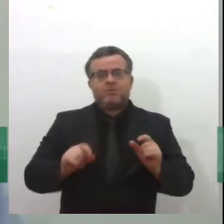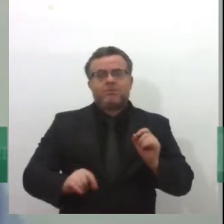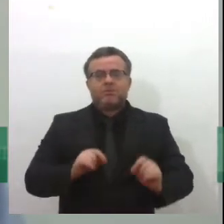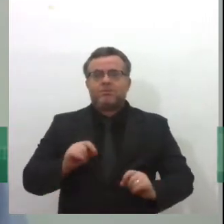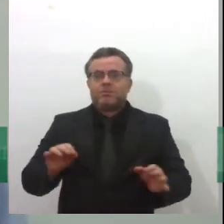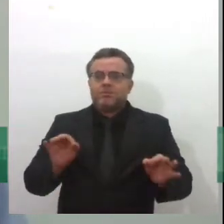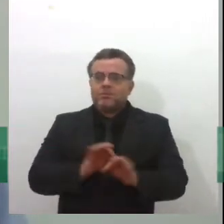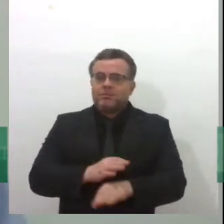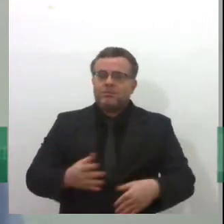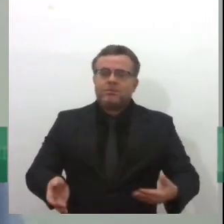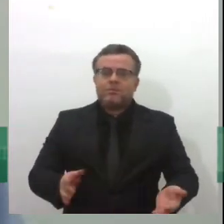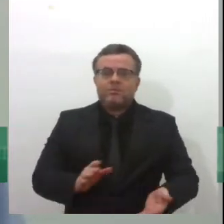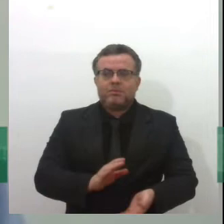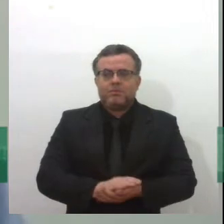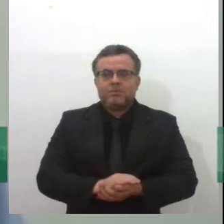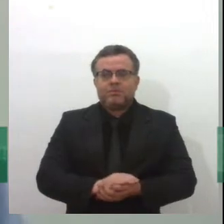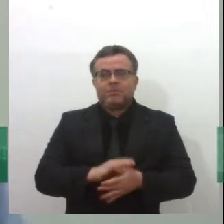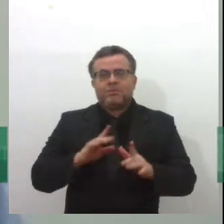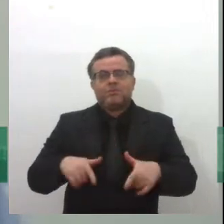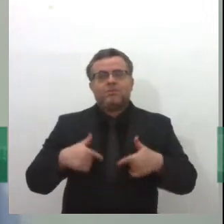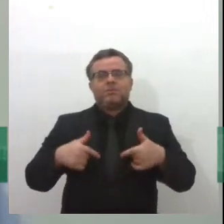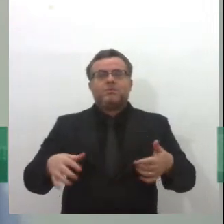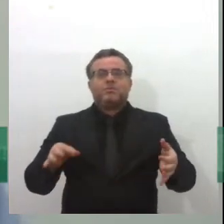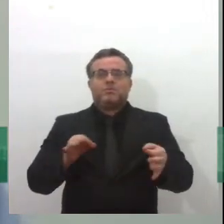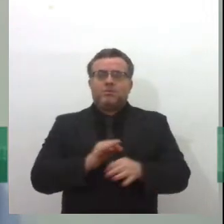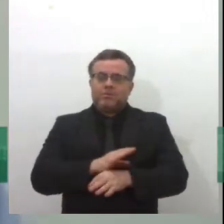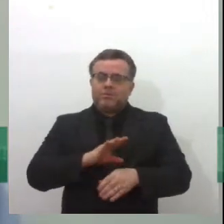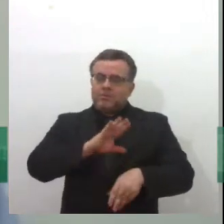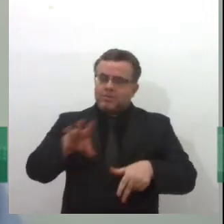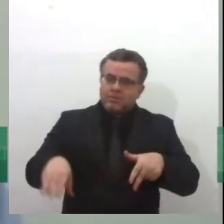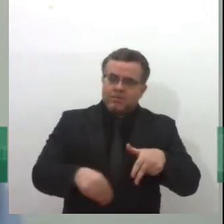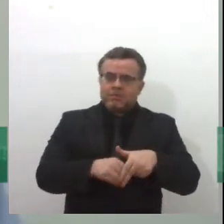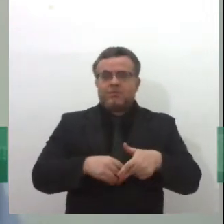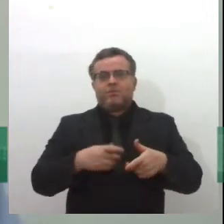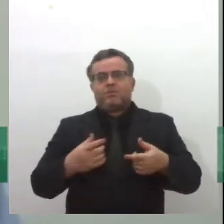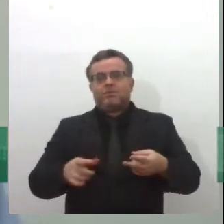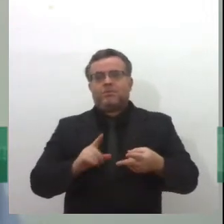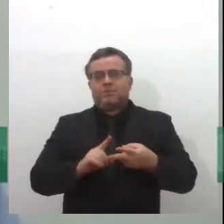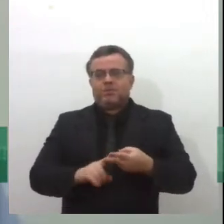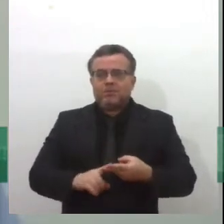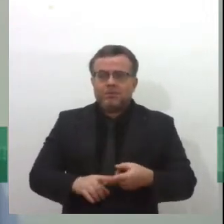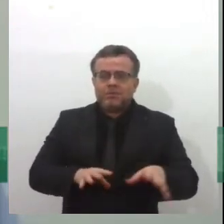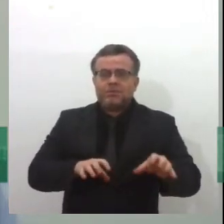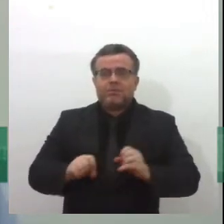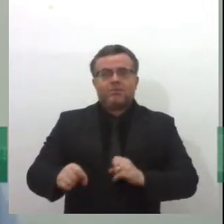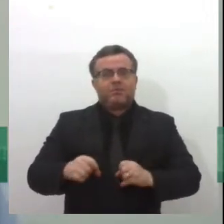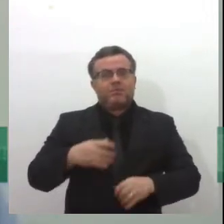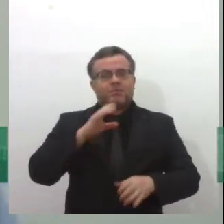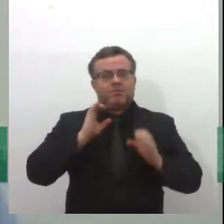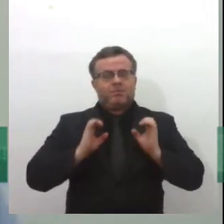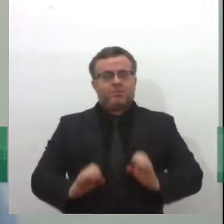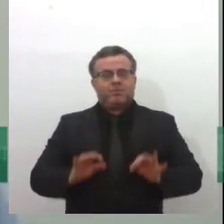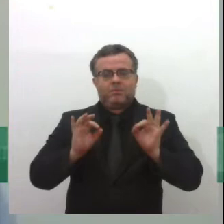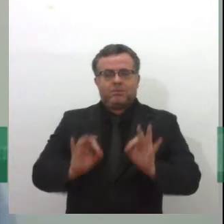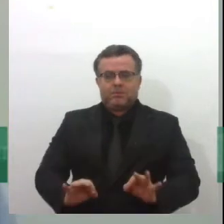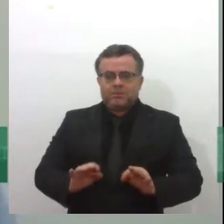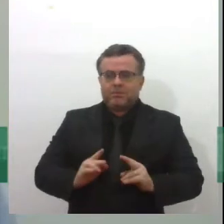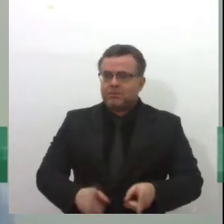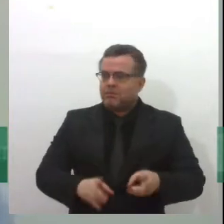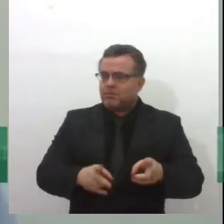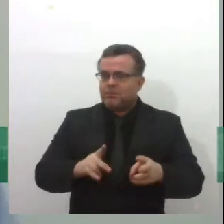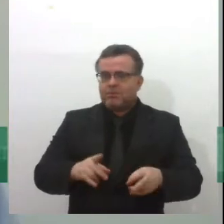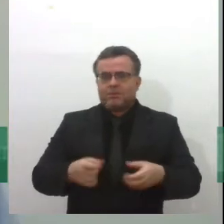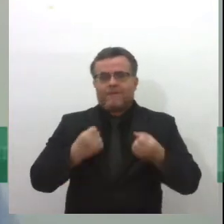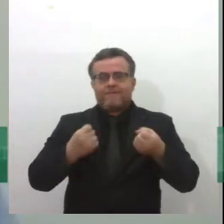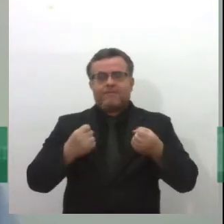De combate à corrupção, à formação de valores éticos, isso é muito forte nas nossas